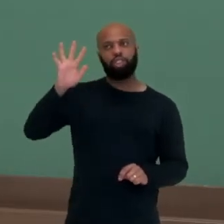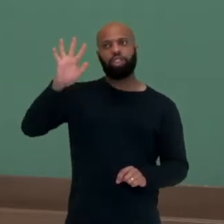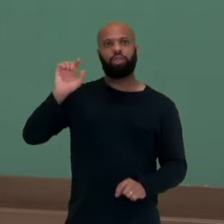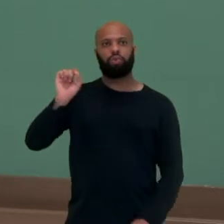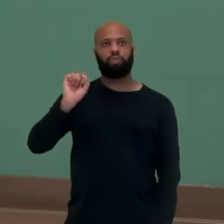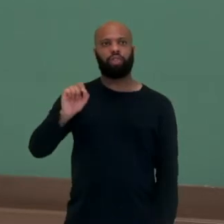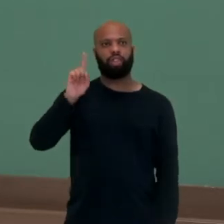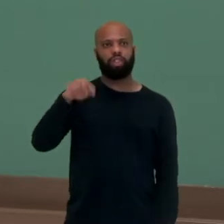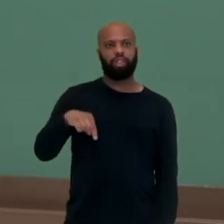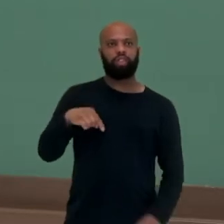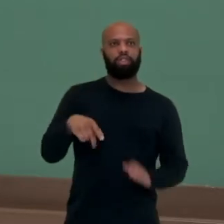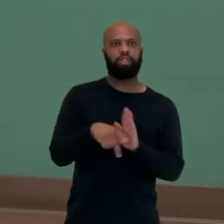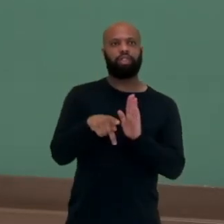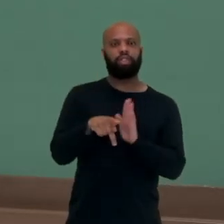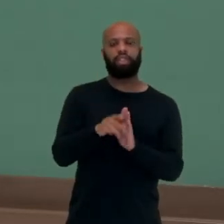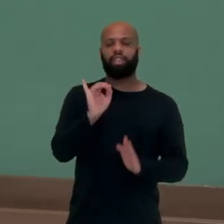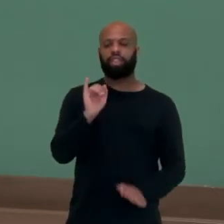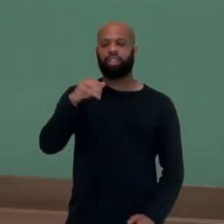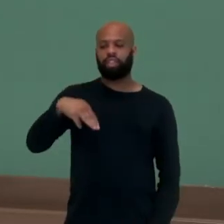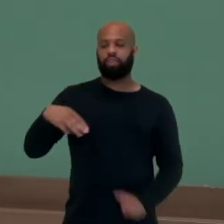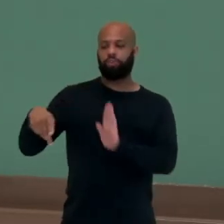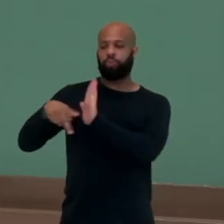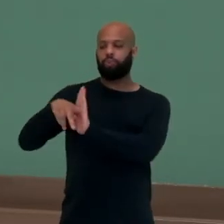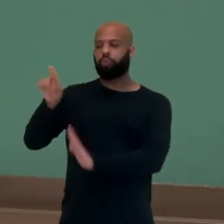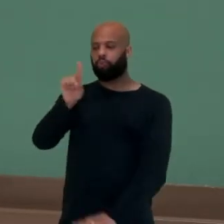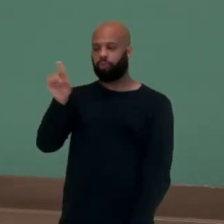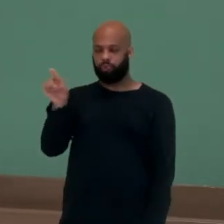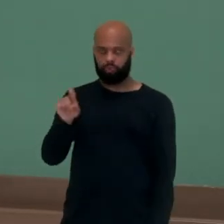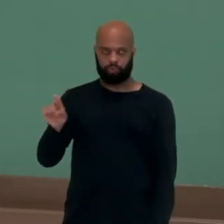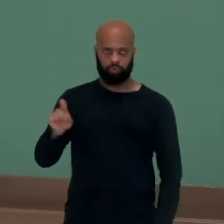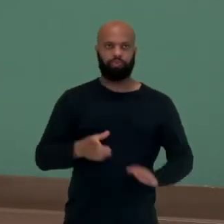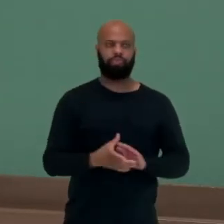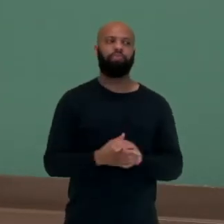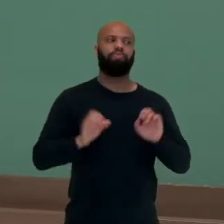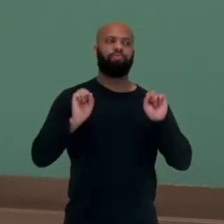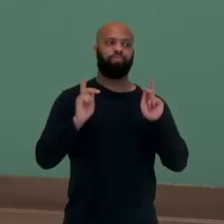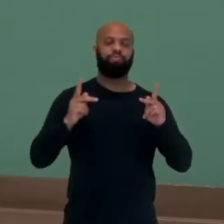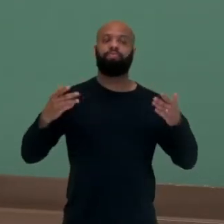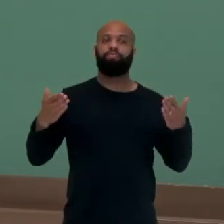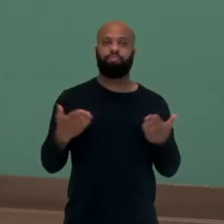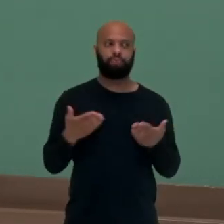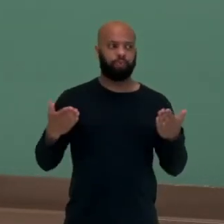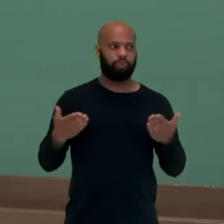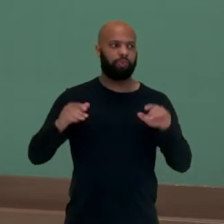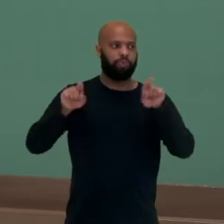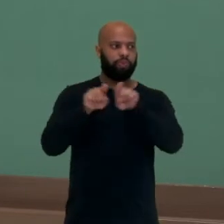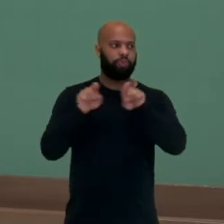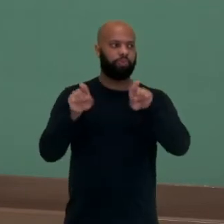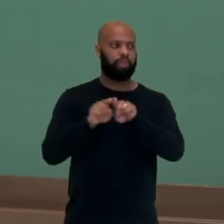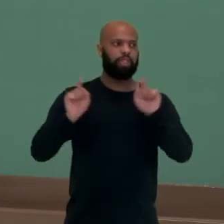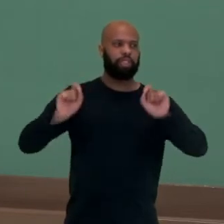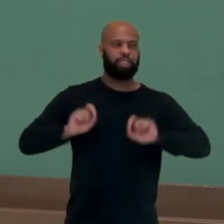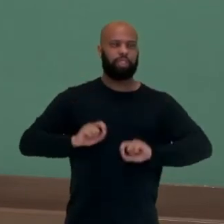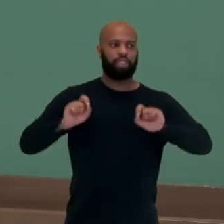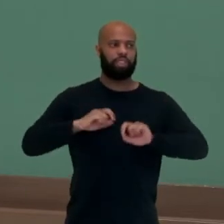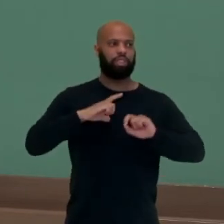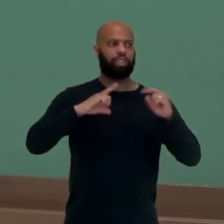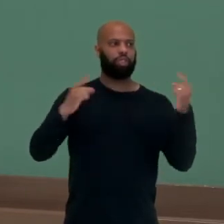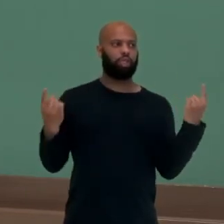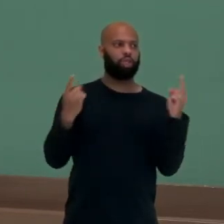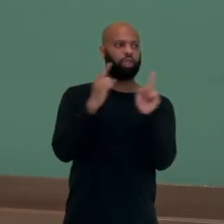sendo a parte imaginária de Z, tá? Bem, assim como também a gente pode ter o